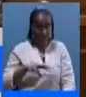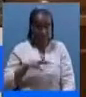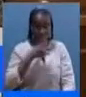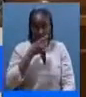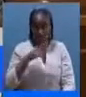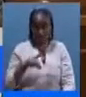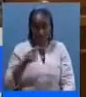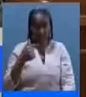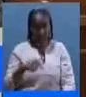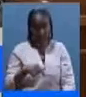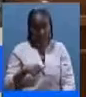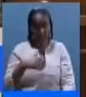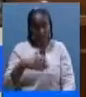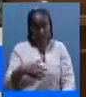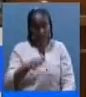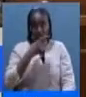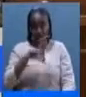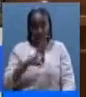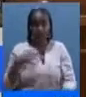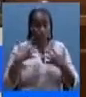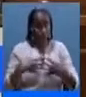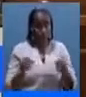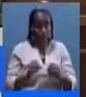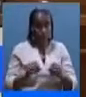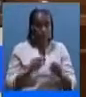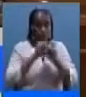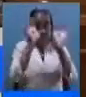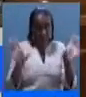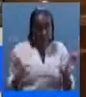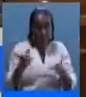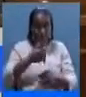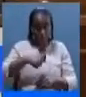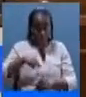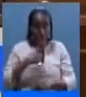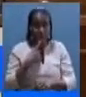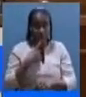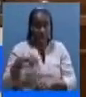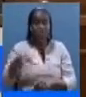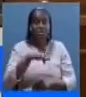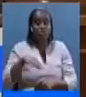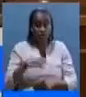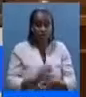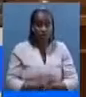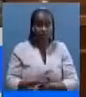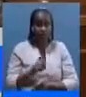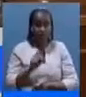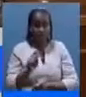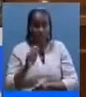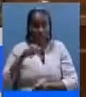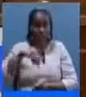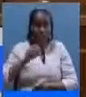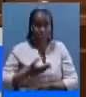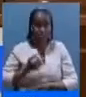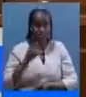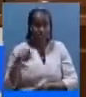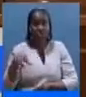dúvida, também que se aborde. É evidente que nós entendemos que a situação da hemodiálise não seja, é